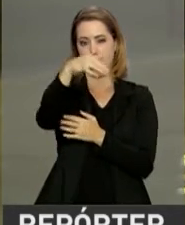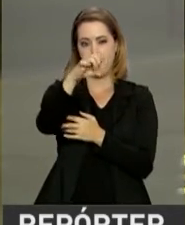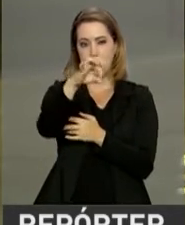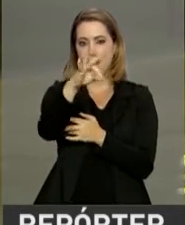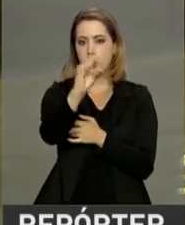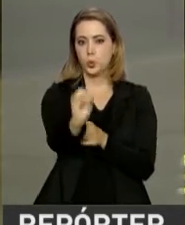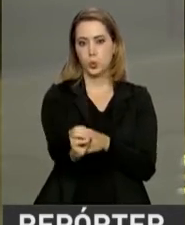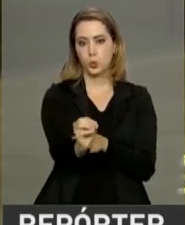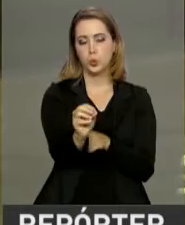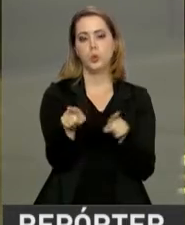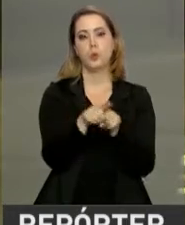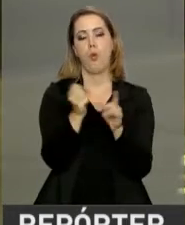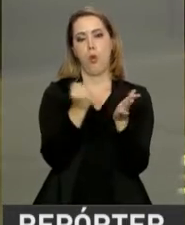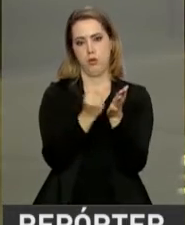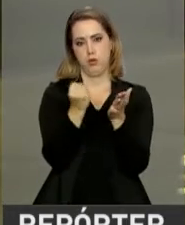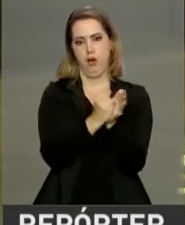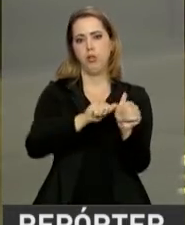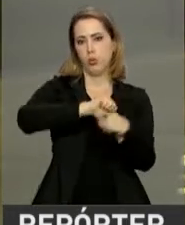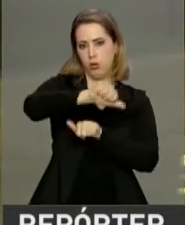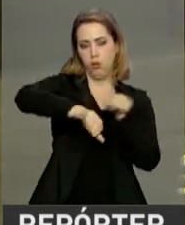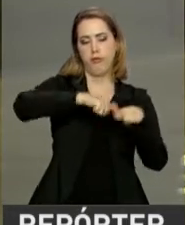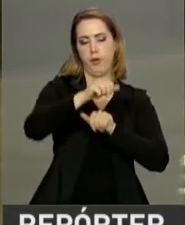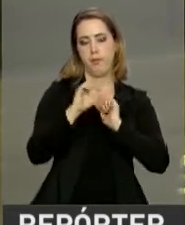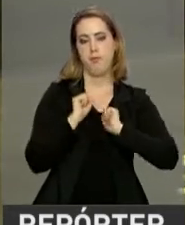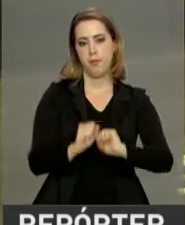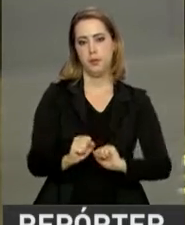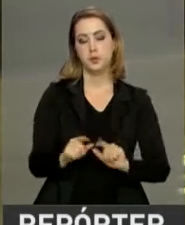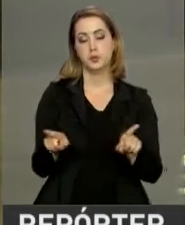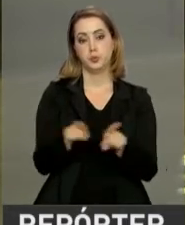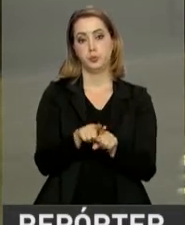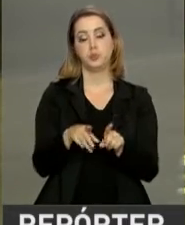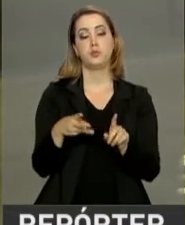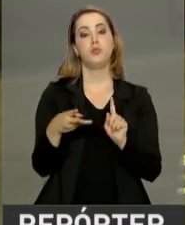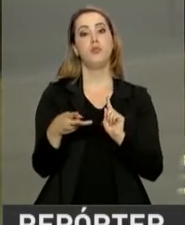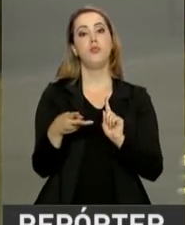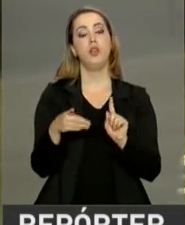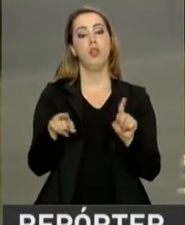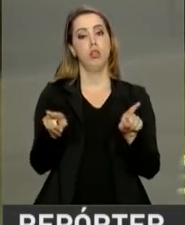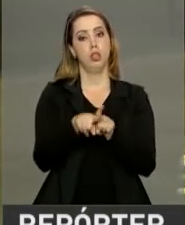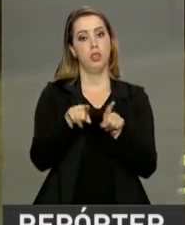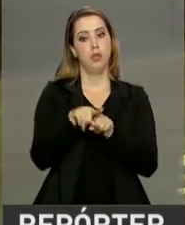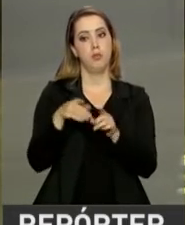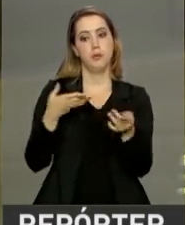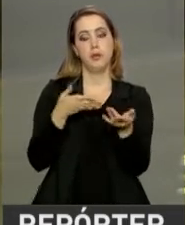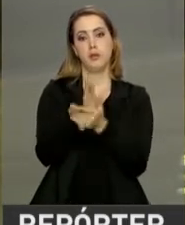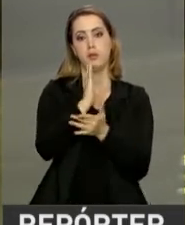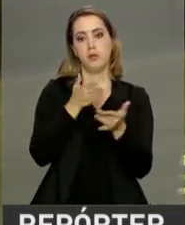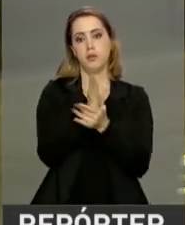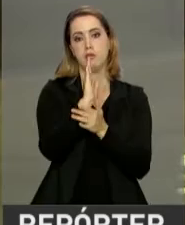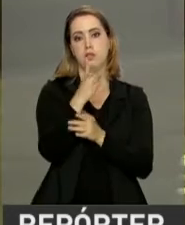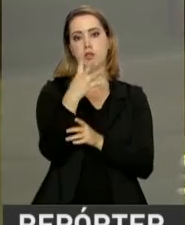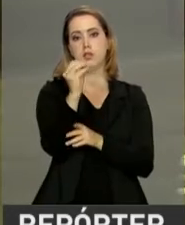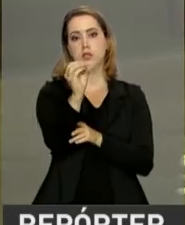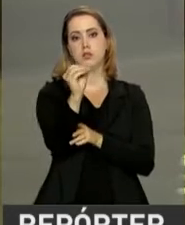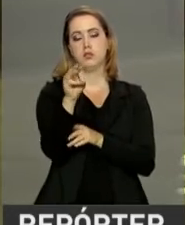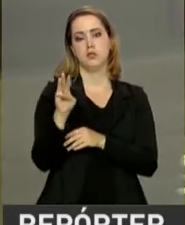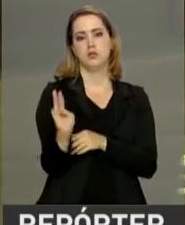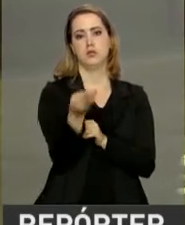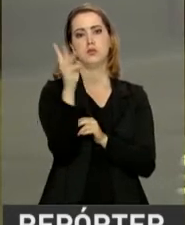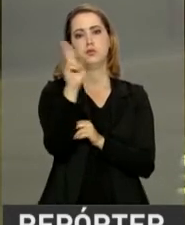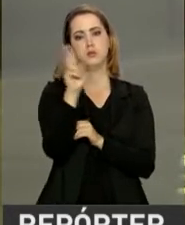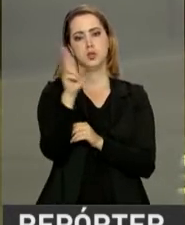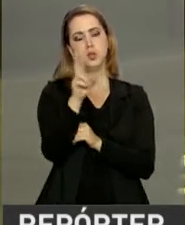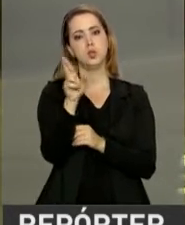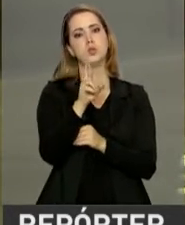semestre além dos 700 milhões de reais para o fies também foi aprovado 400 milhões de reais para a realização